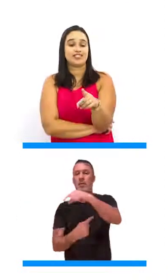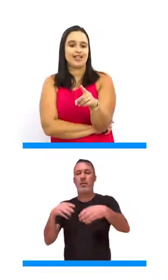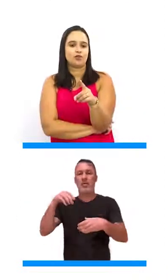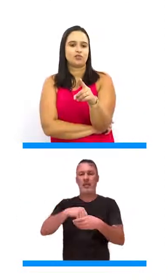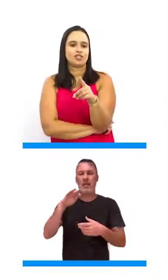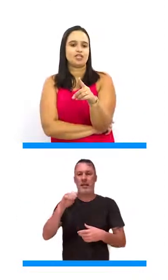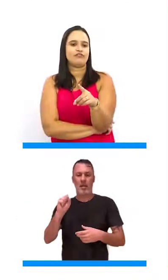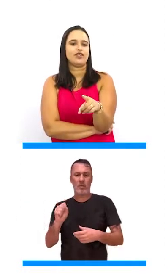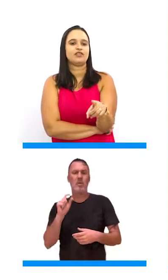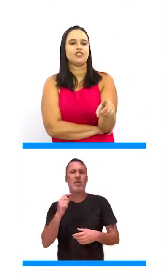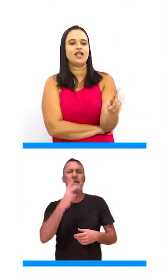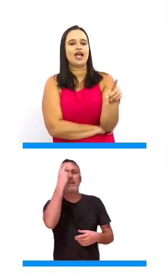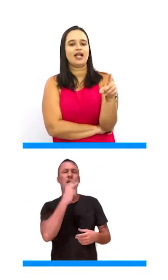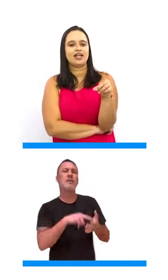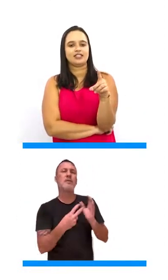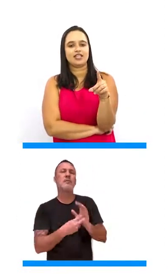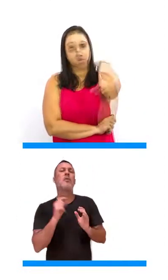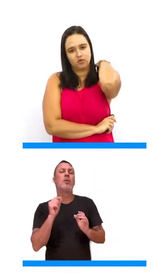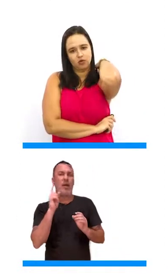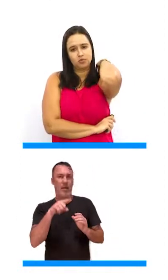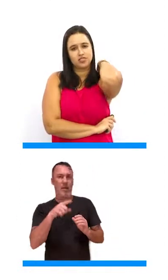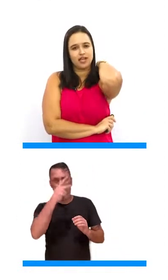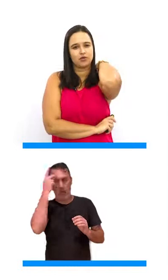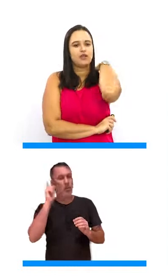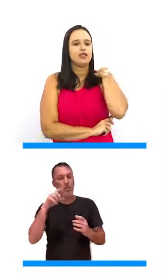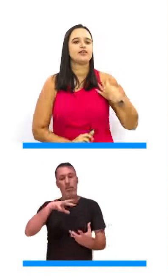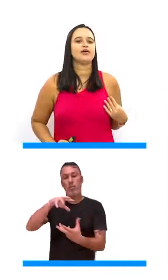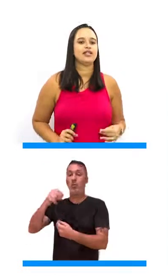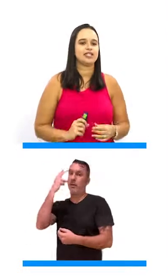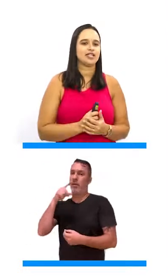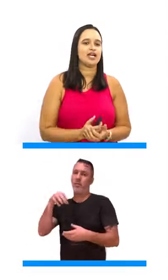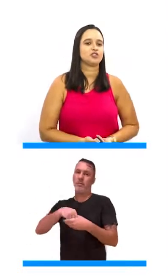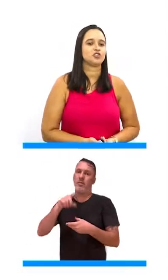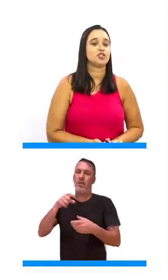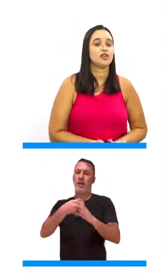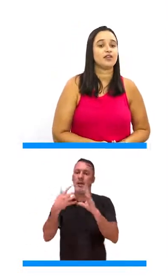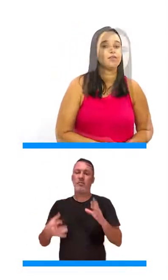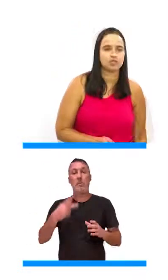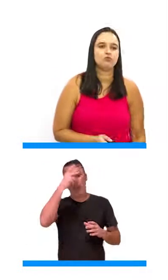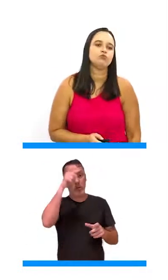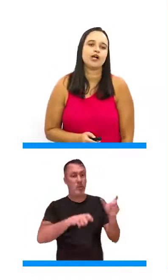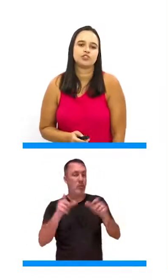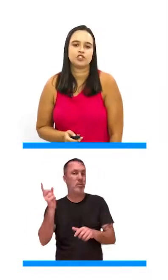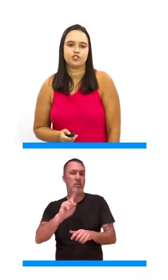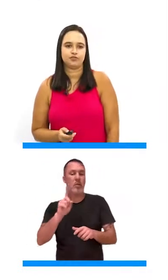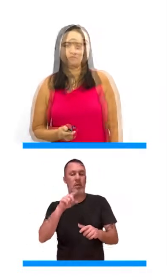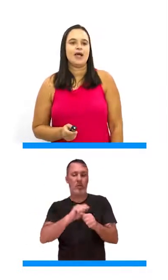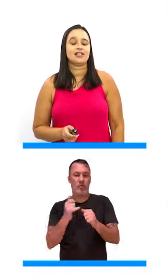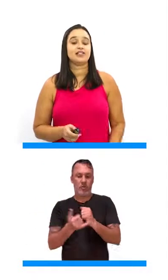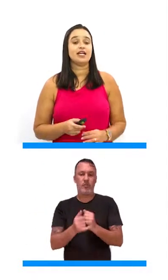Então, cego está se referindo aí à característica globo cego. Então, aí nesse caso, a gente tem o quê? Um